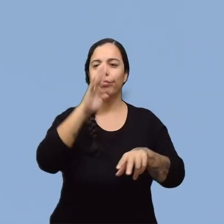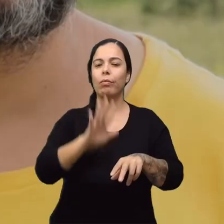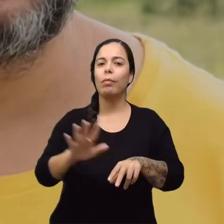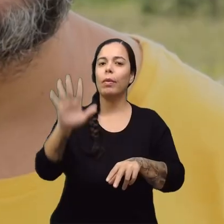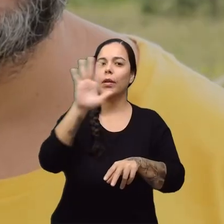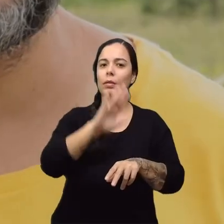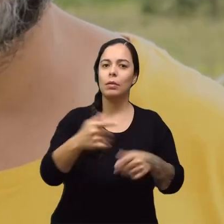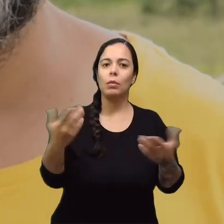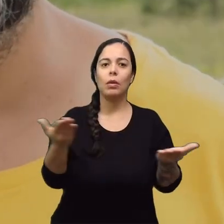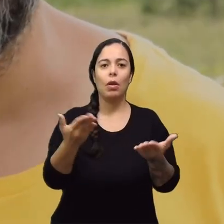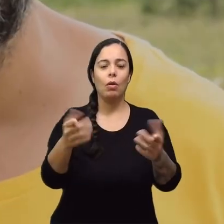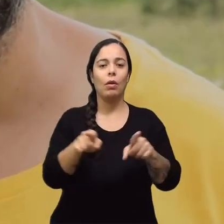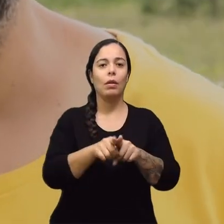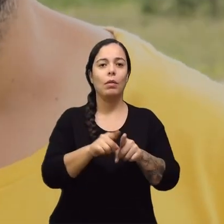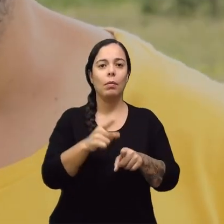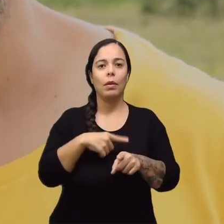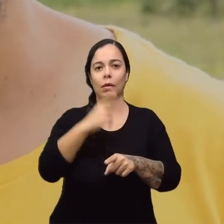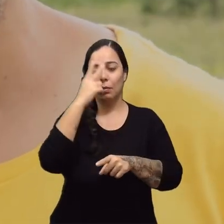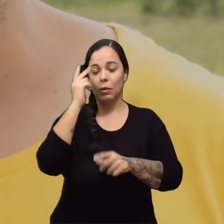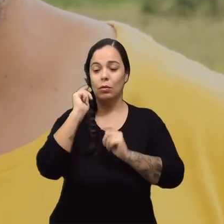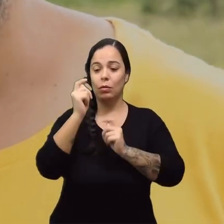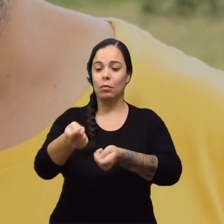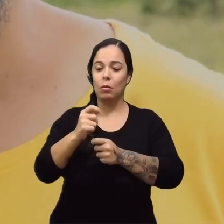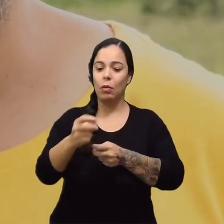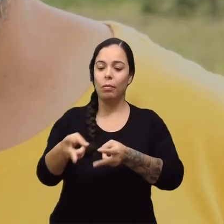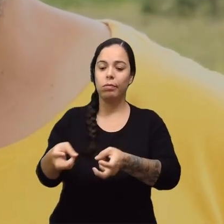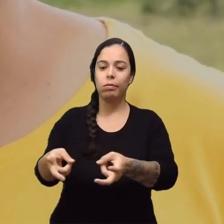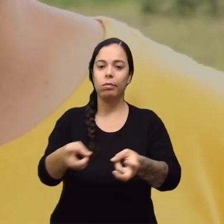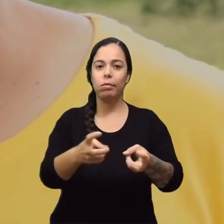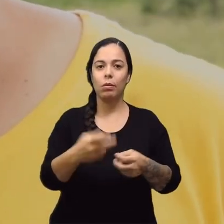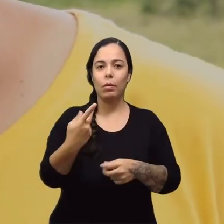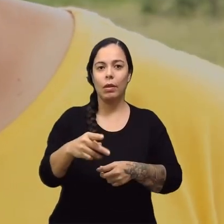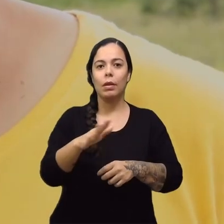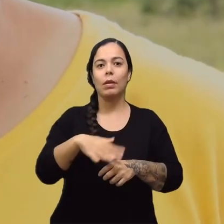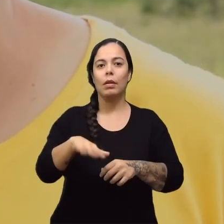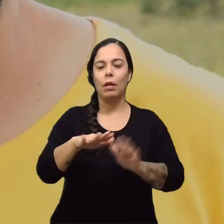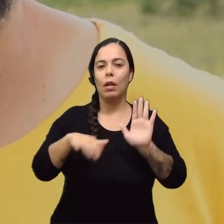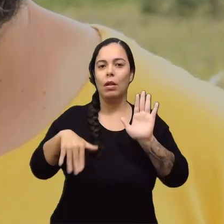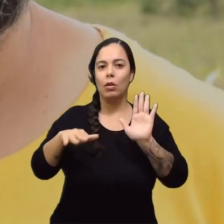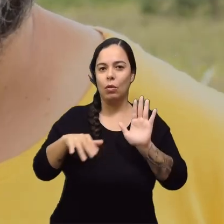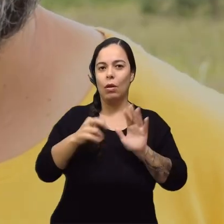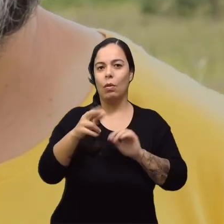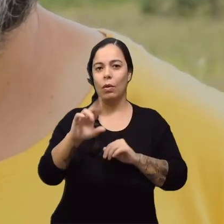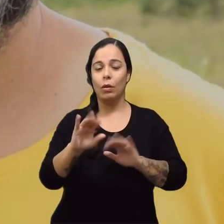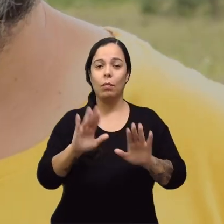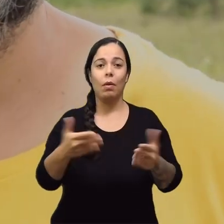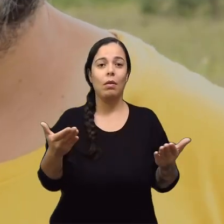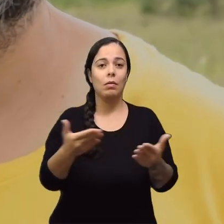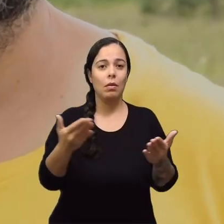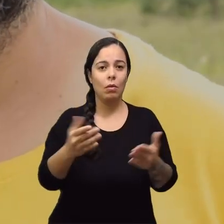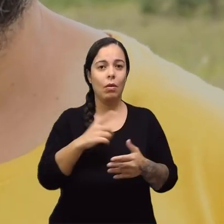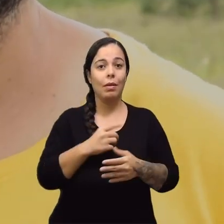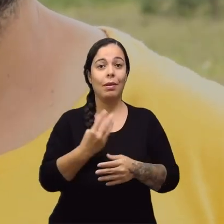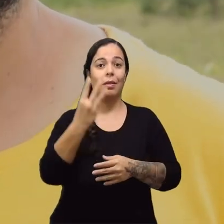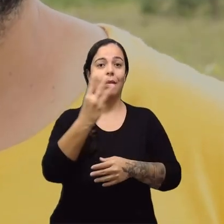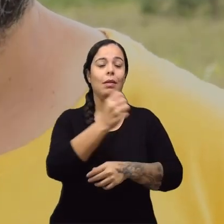com pescadores-coletores aqui do litoral do Rio de Janeiro. E no momento nós estamos com 3 alunos do laboratório,